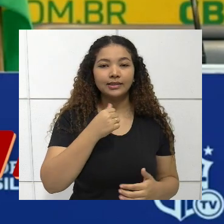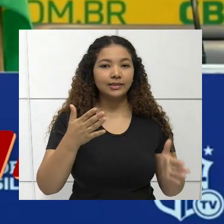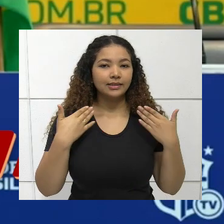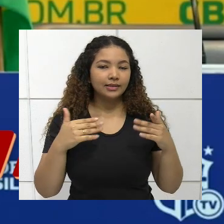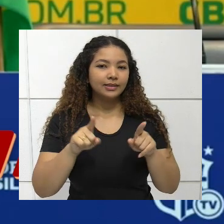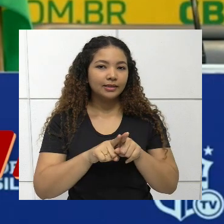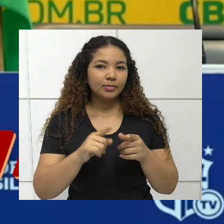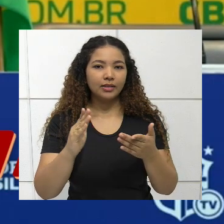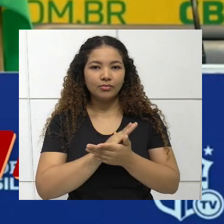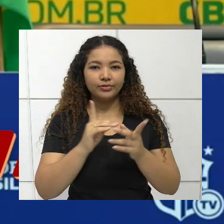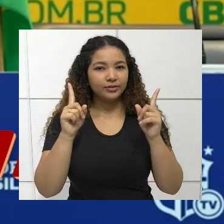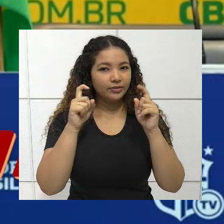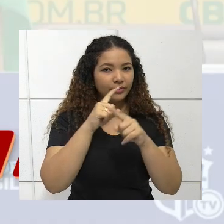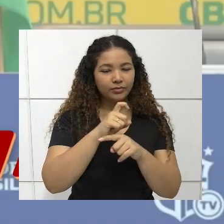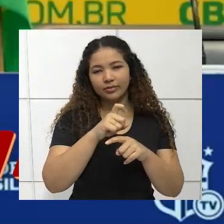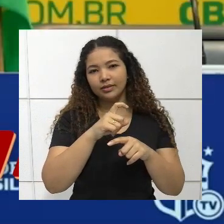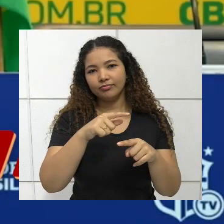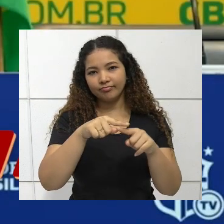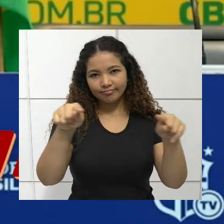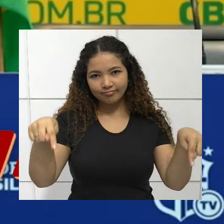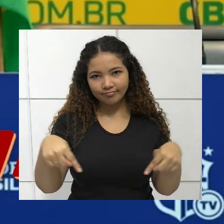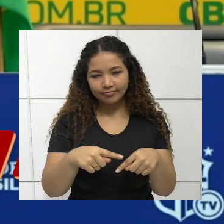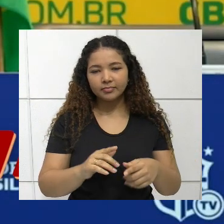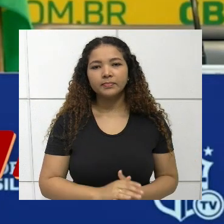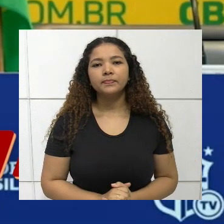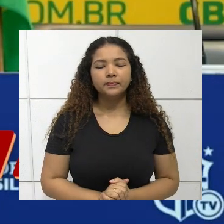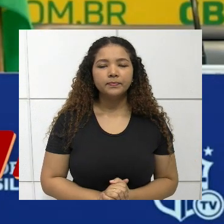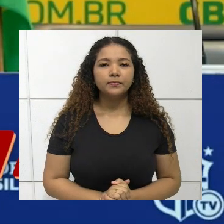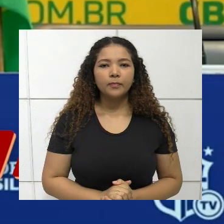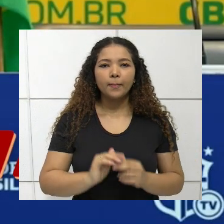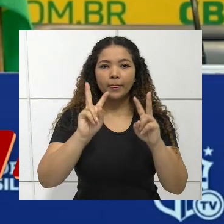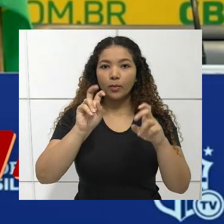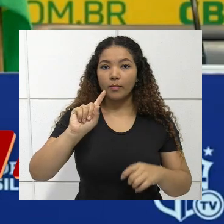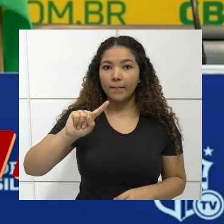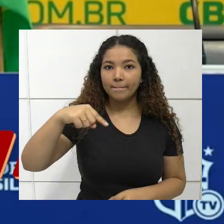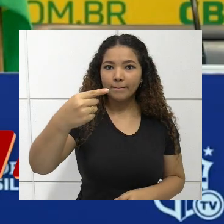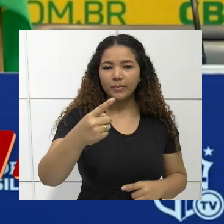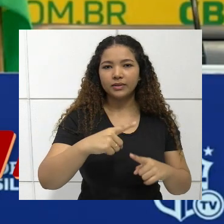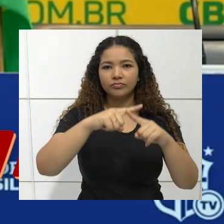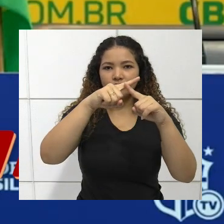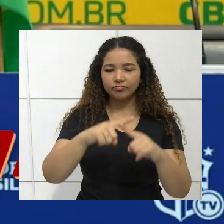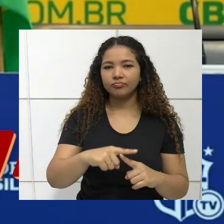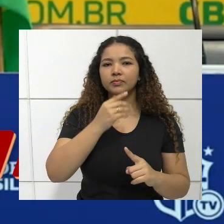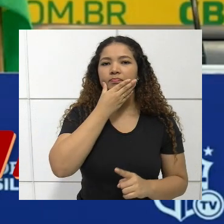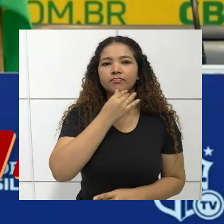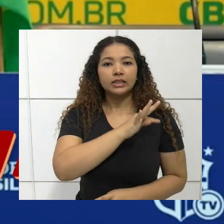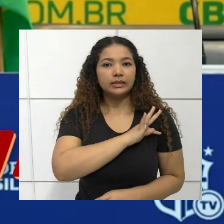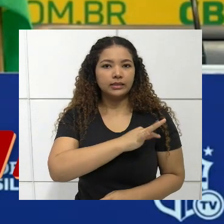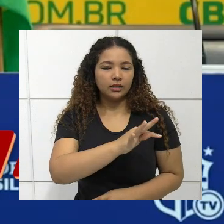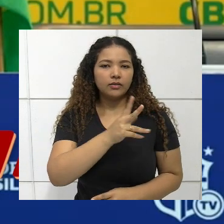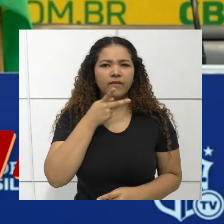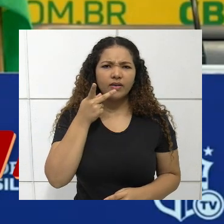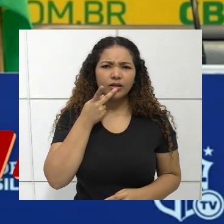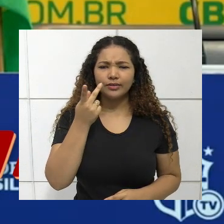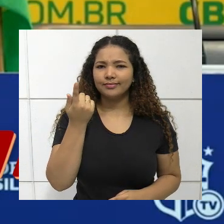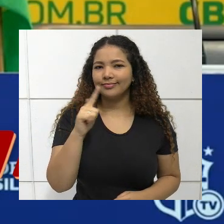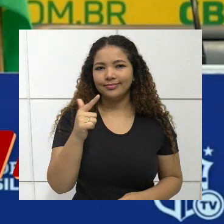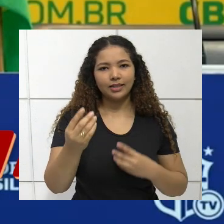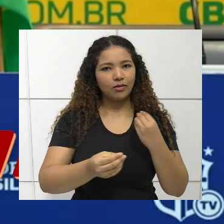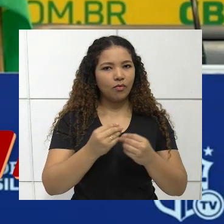lances, dificuldade do próprio campo. Sobre a próxima partida, o técnico da seleção disse que não dá para